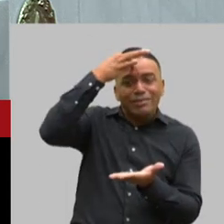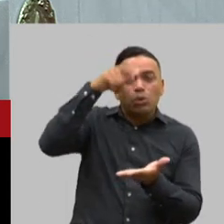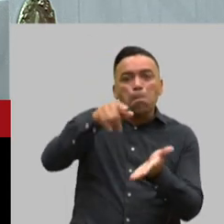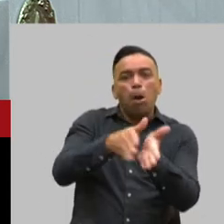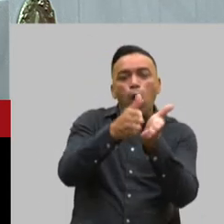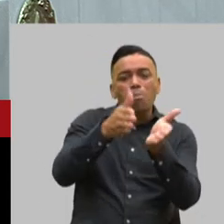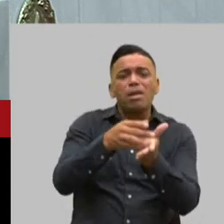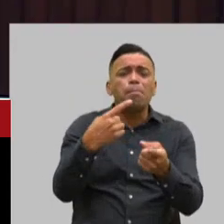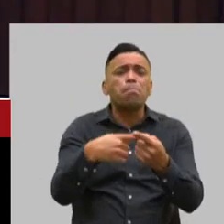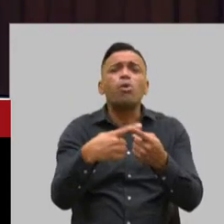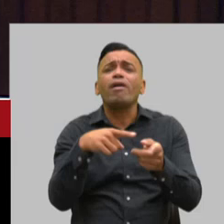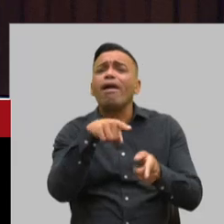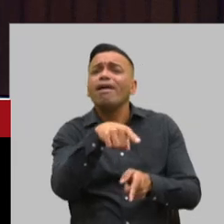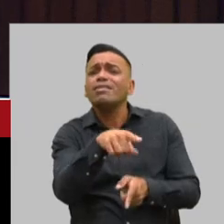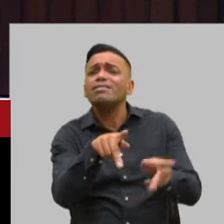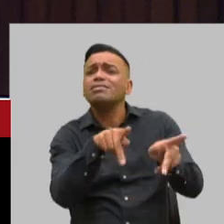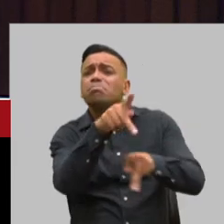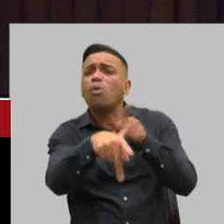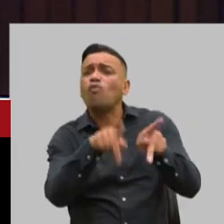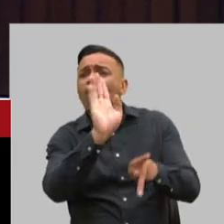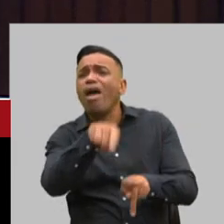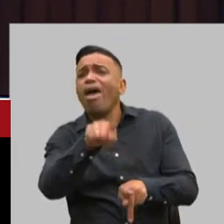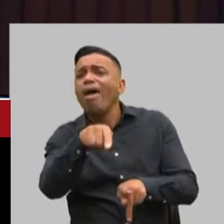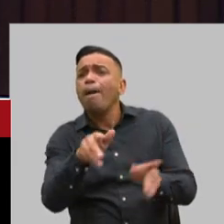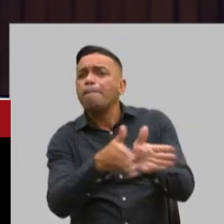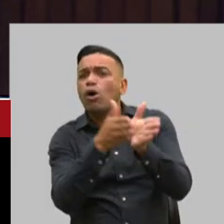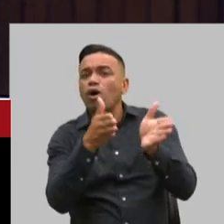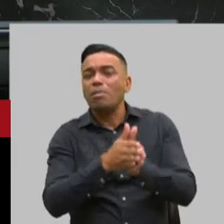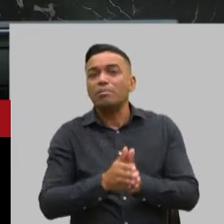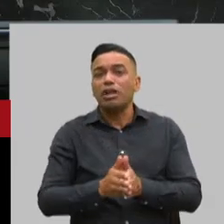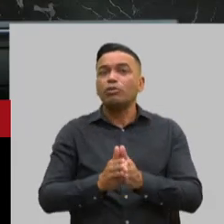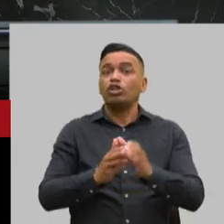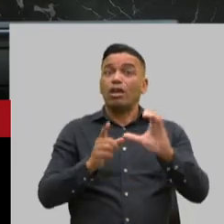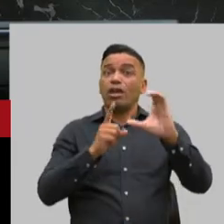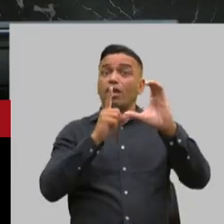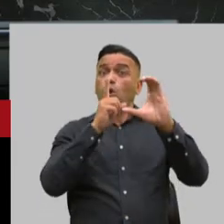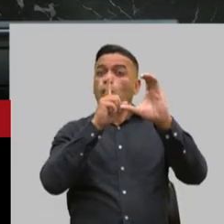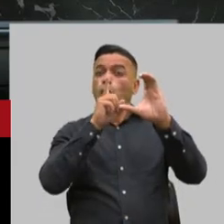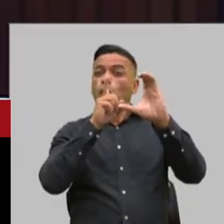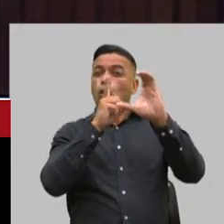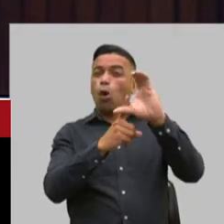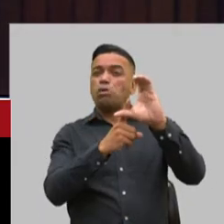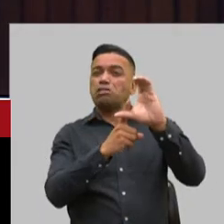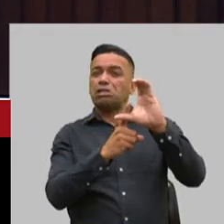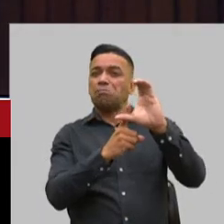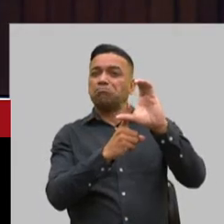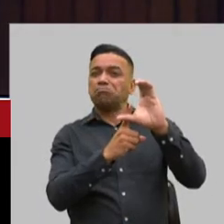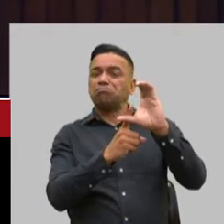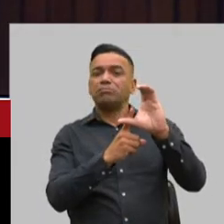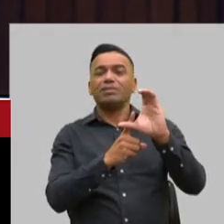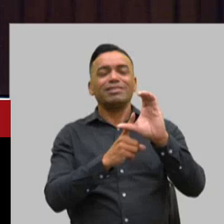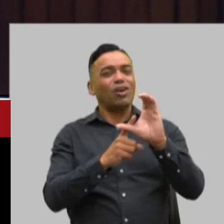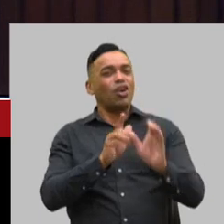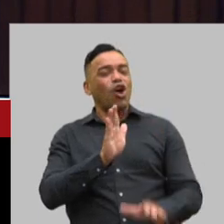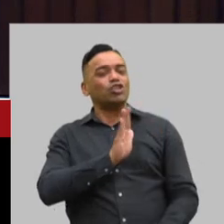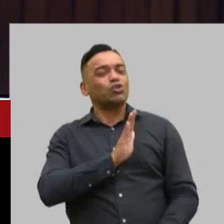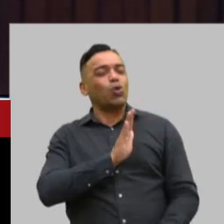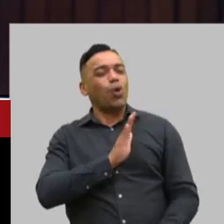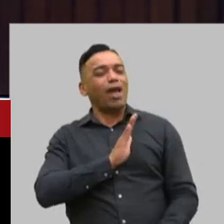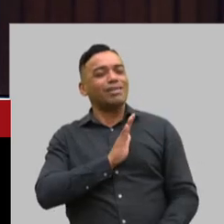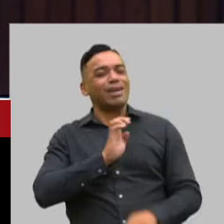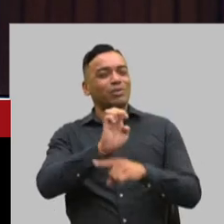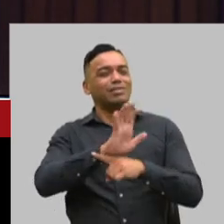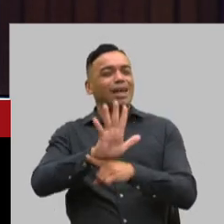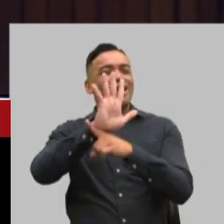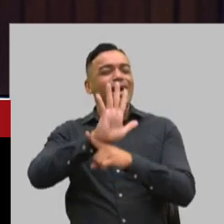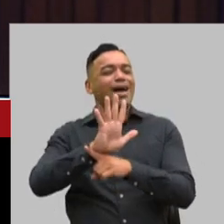são pobres, me chamam de comunista. Nosso coração mineiro se alegra por acolhê-lo como